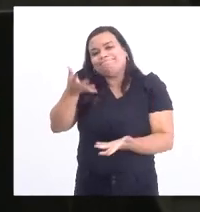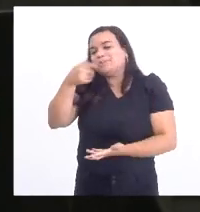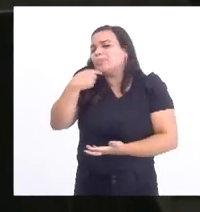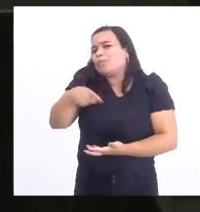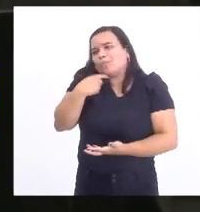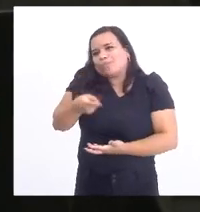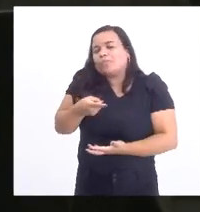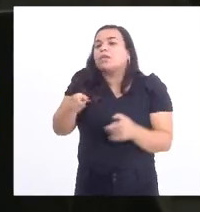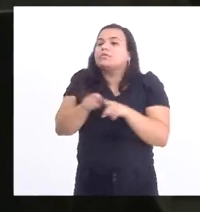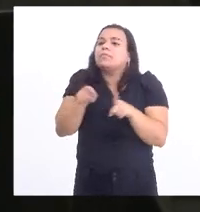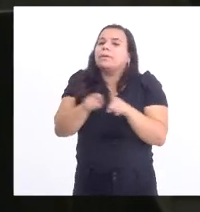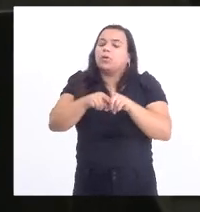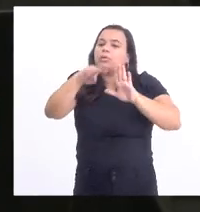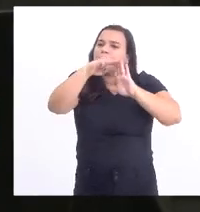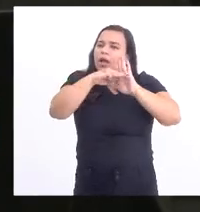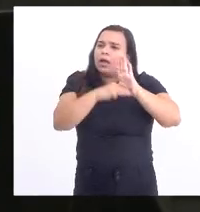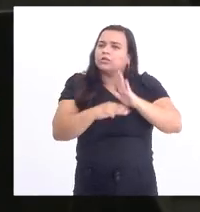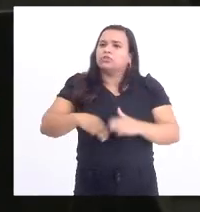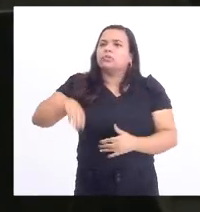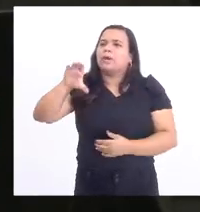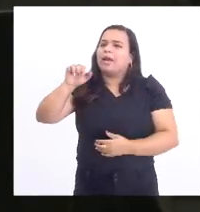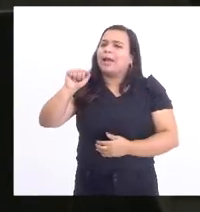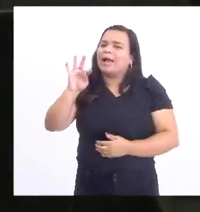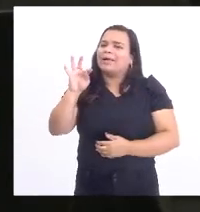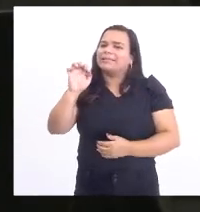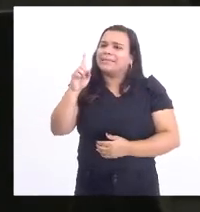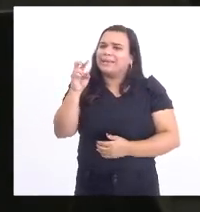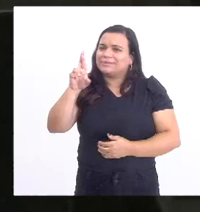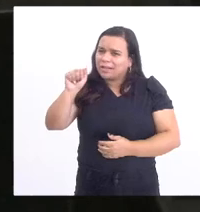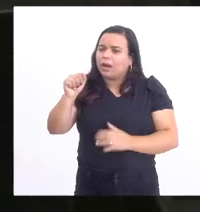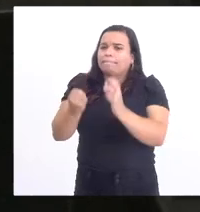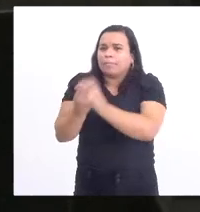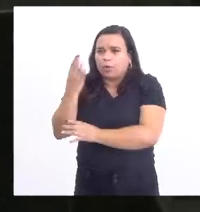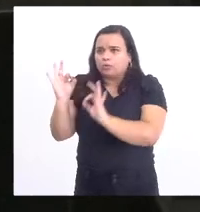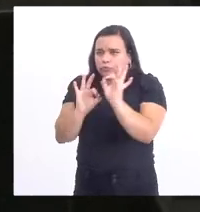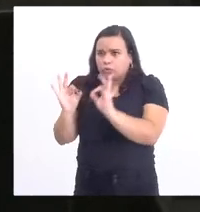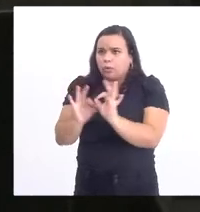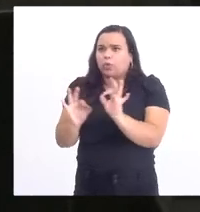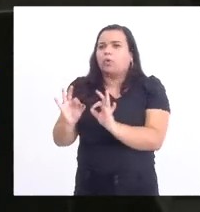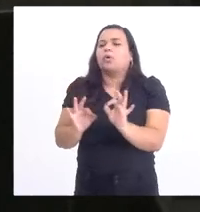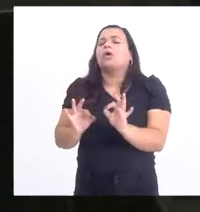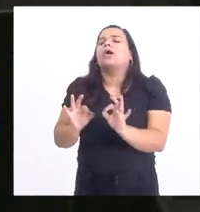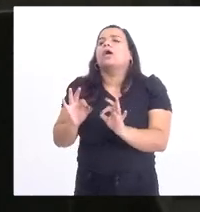e montado pela Cátedra Sérgio Vieira de Mello dá conta que